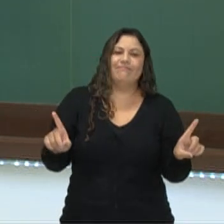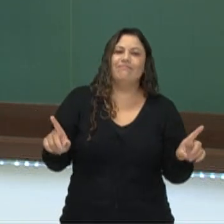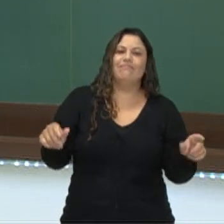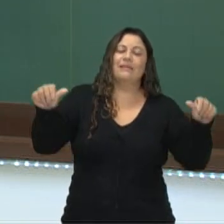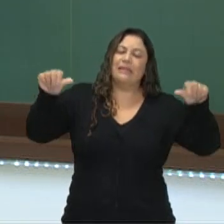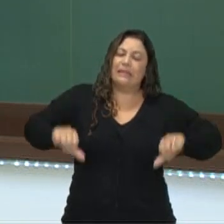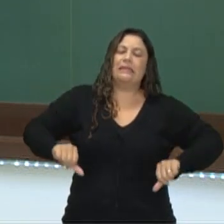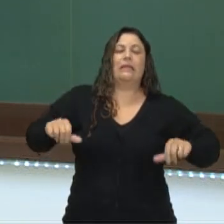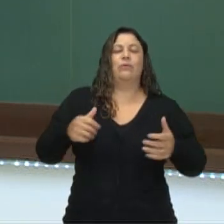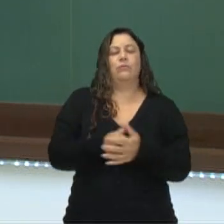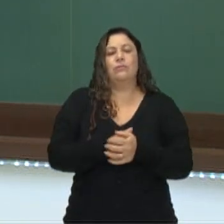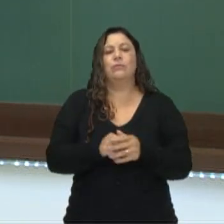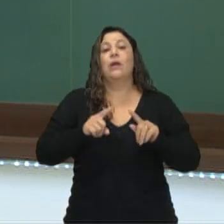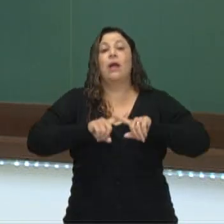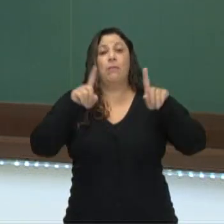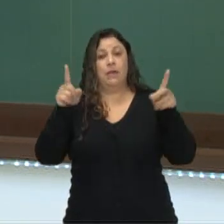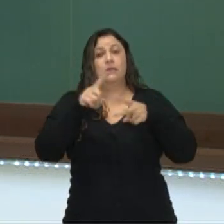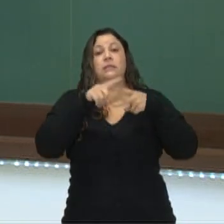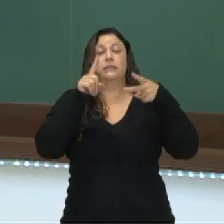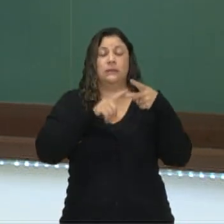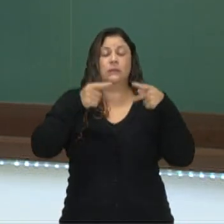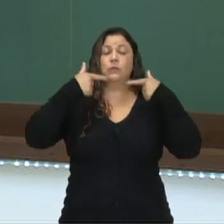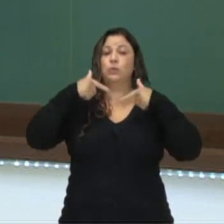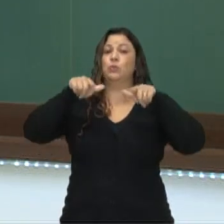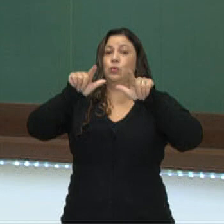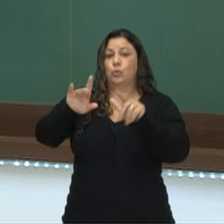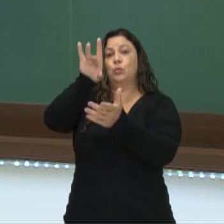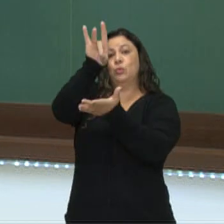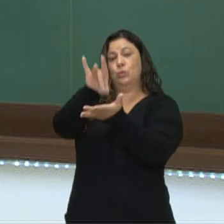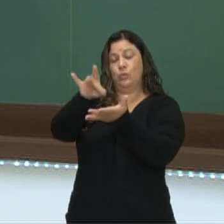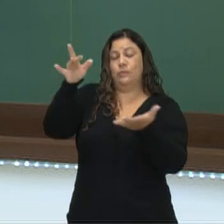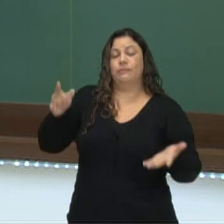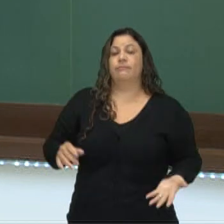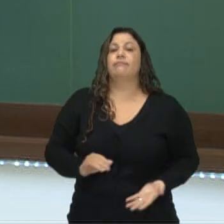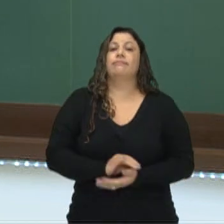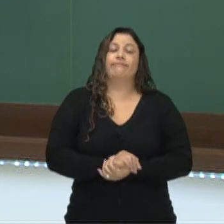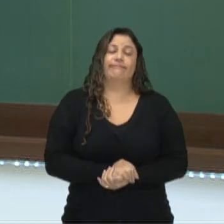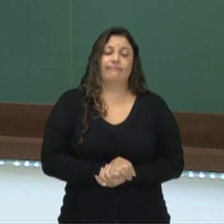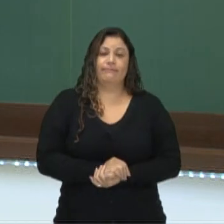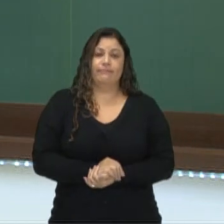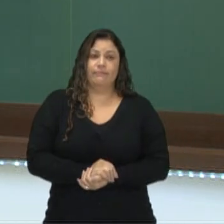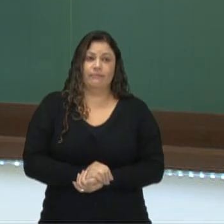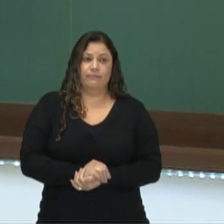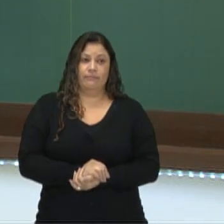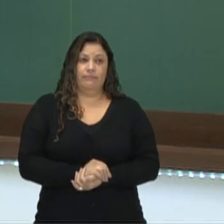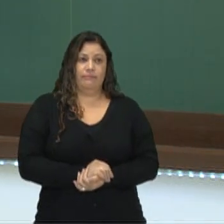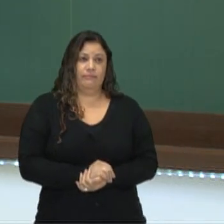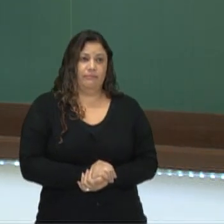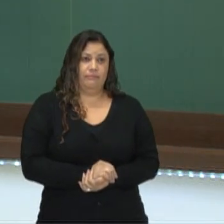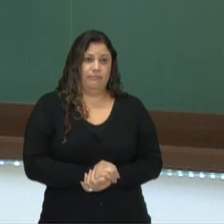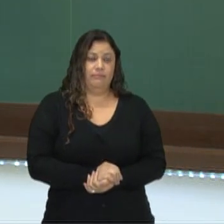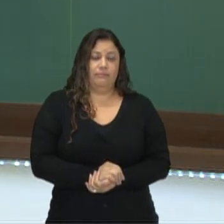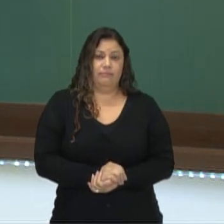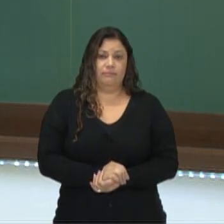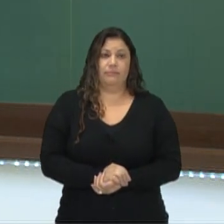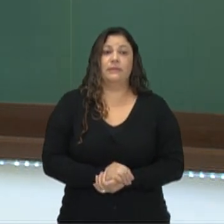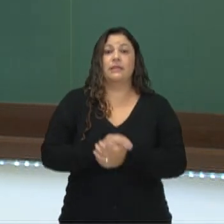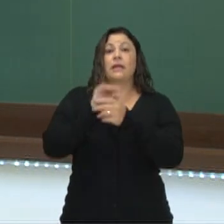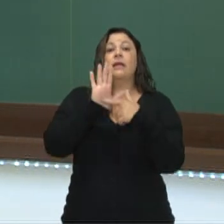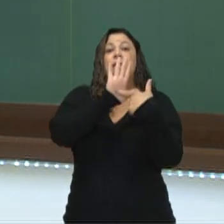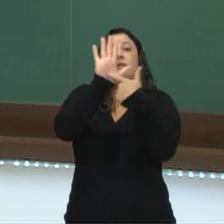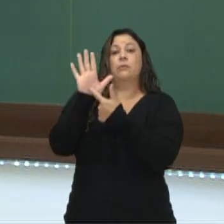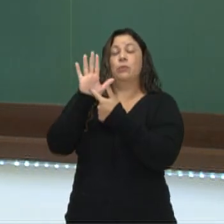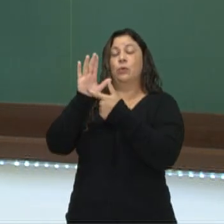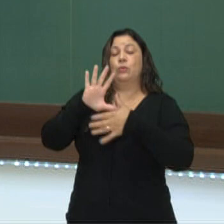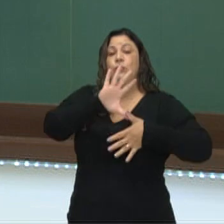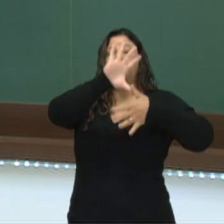de instabilidade, mas existem esses dois idiomas oficiais lá, tá bom? Então, aqui está mostrando